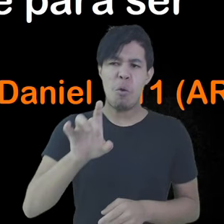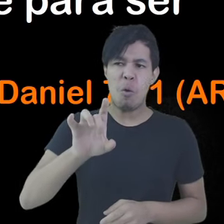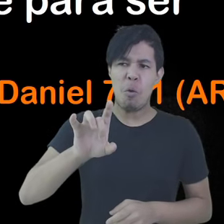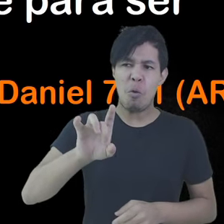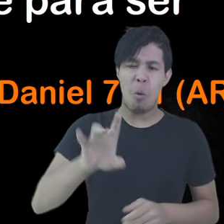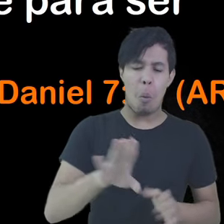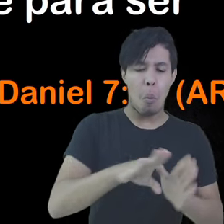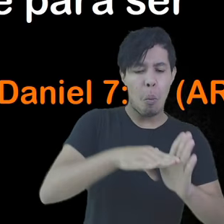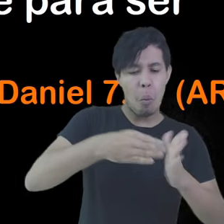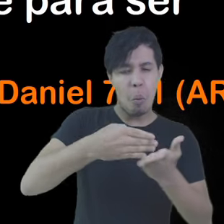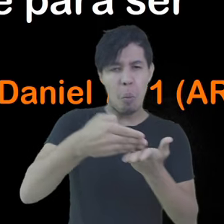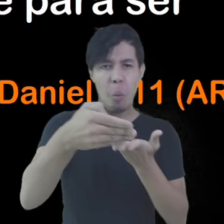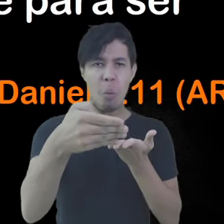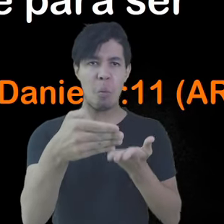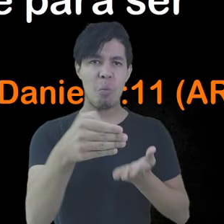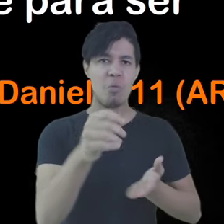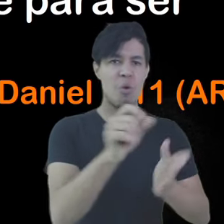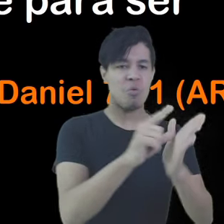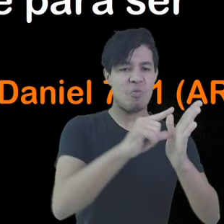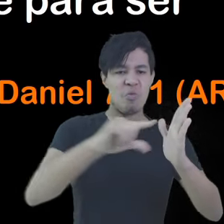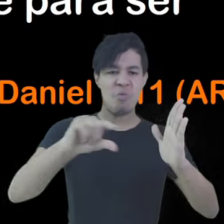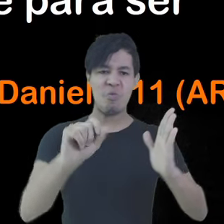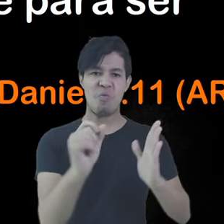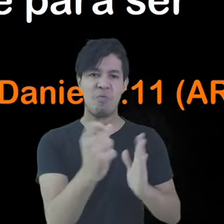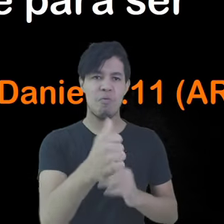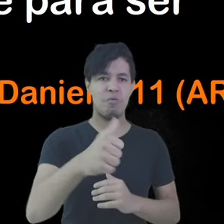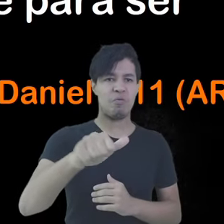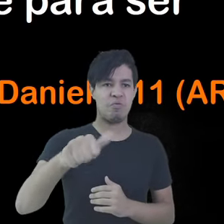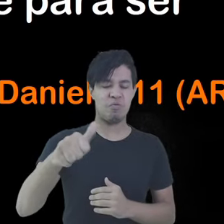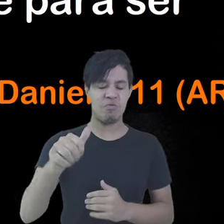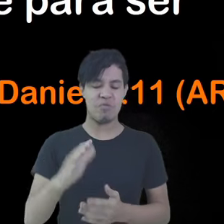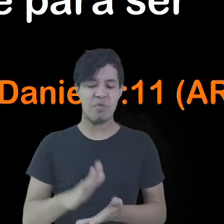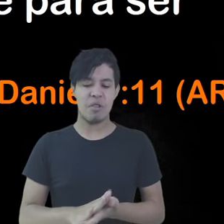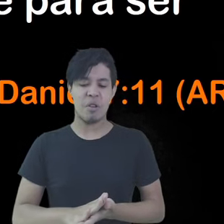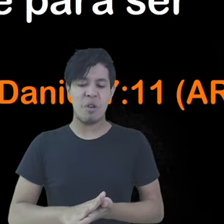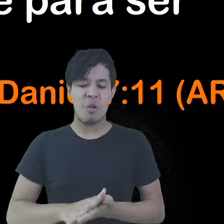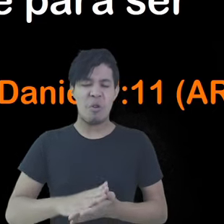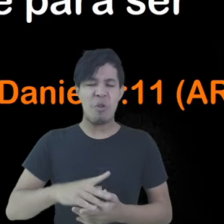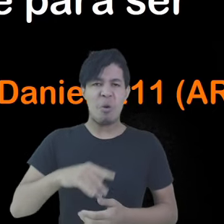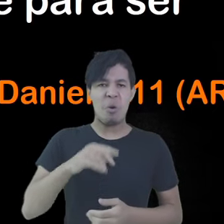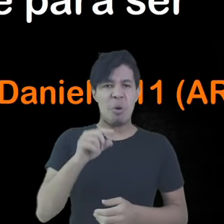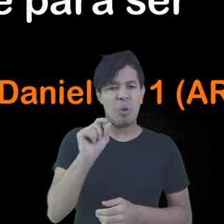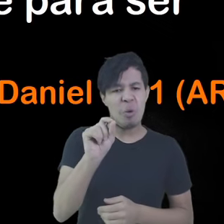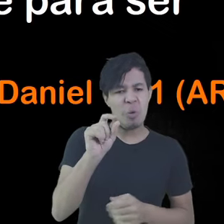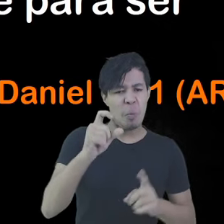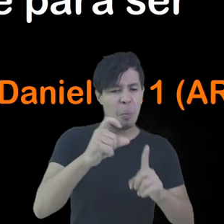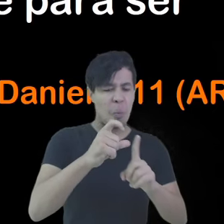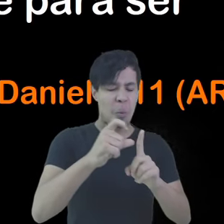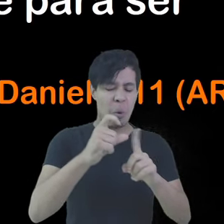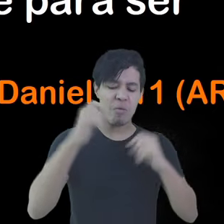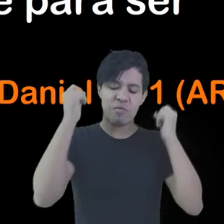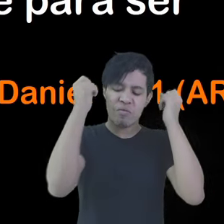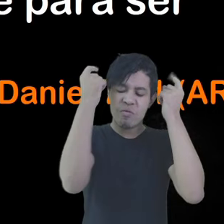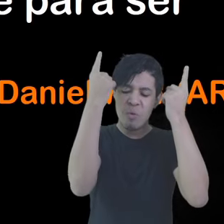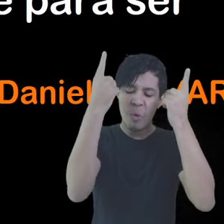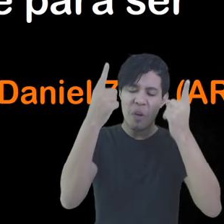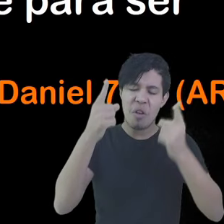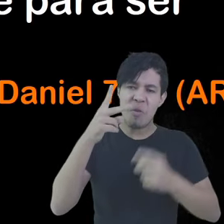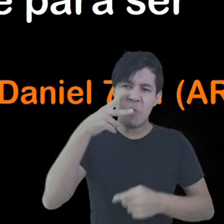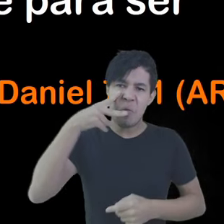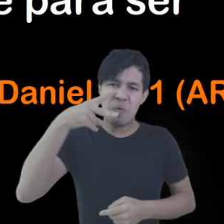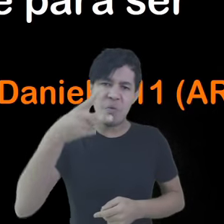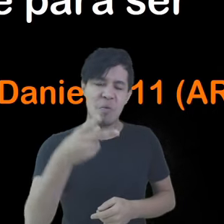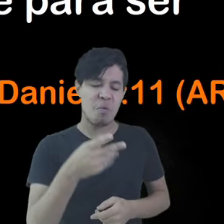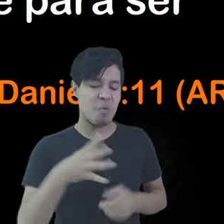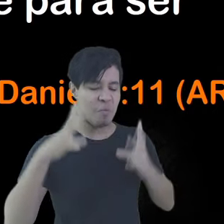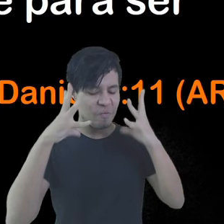estive olhando por causa das visões insolentes, das palavras que o chifre pequeno proferia, estive olhando e vi que o animal foi morto e seu corpo